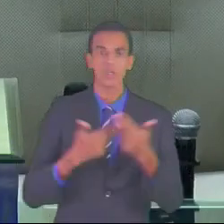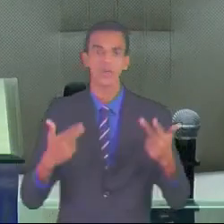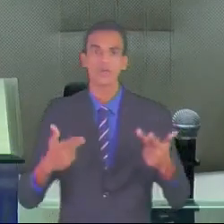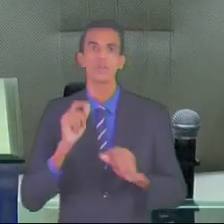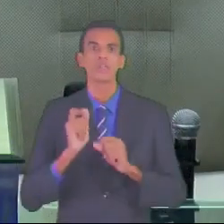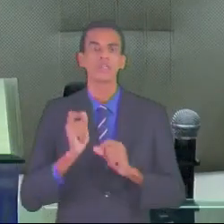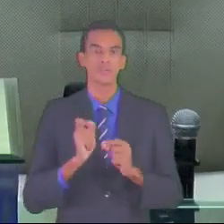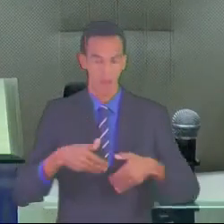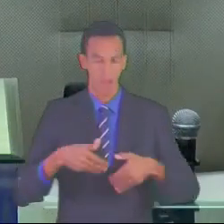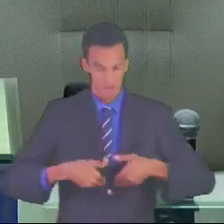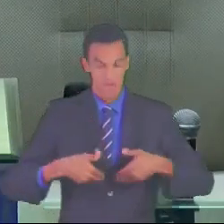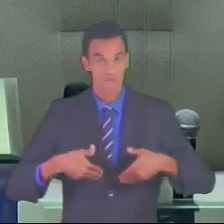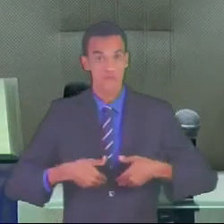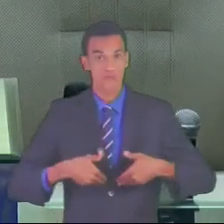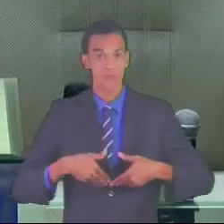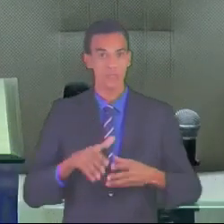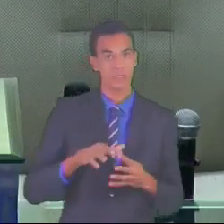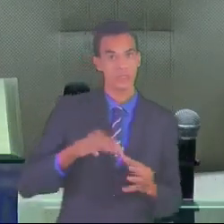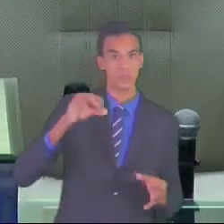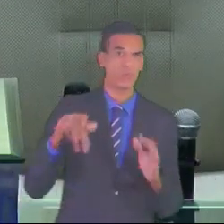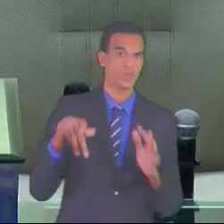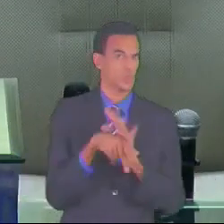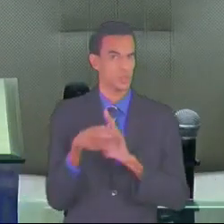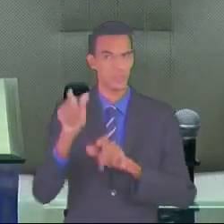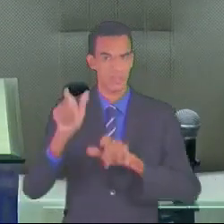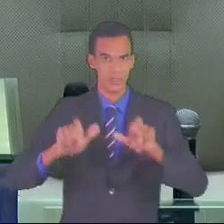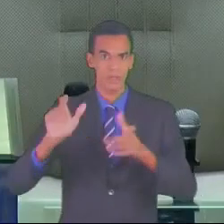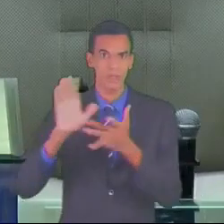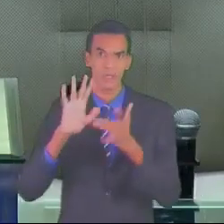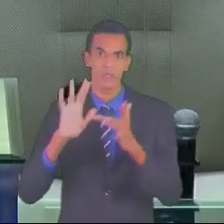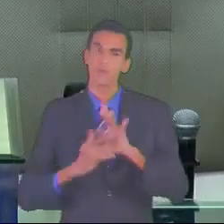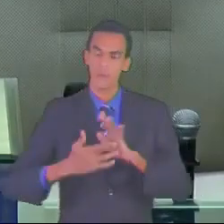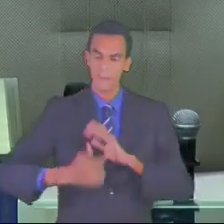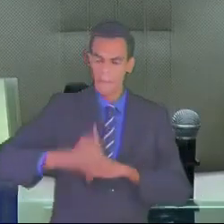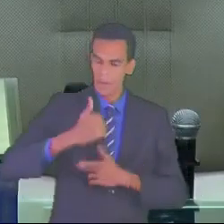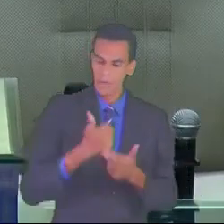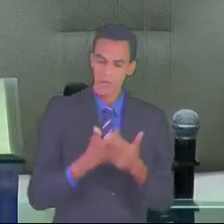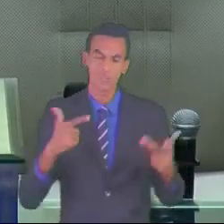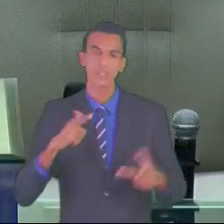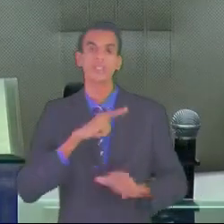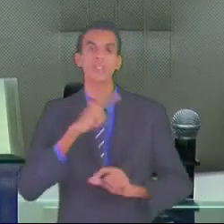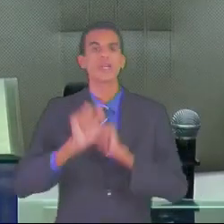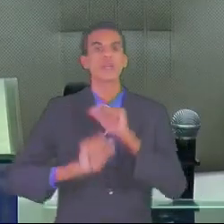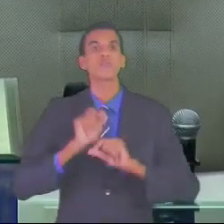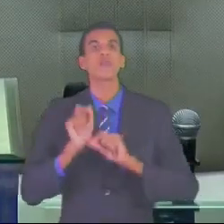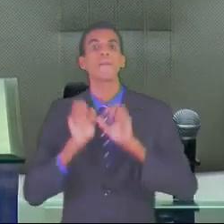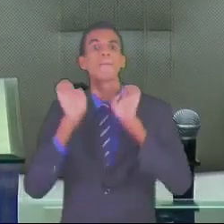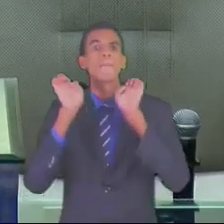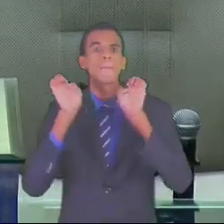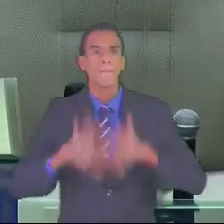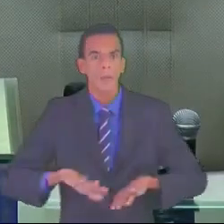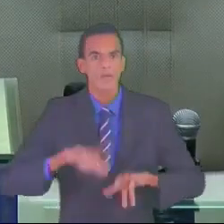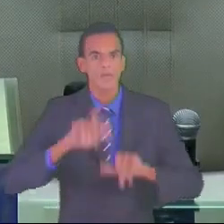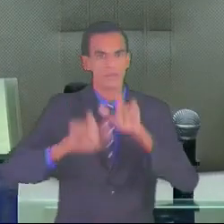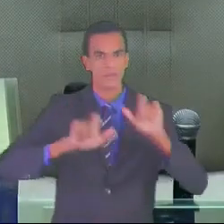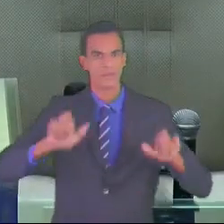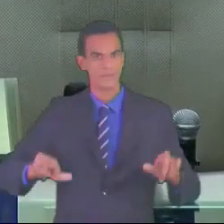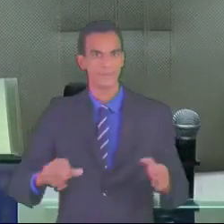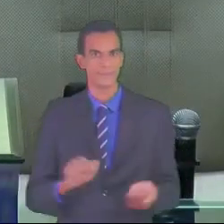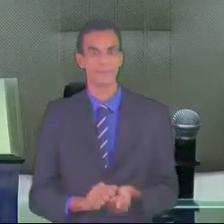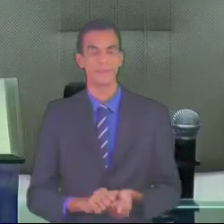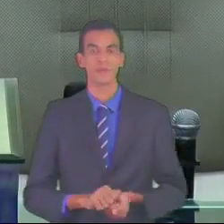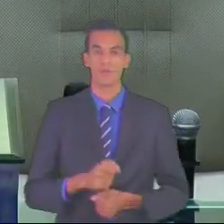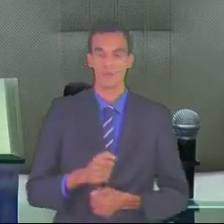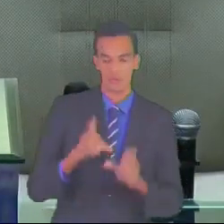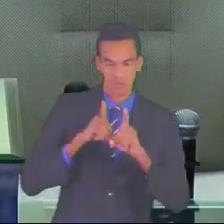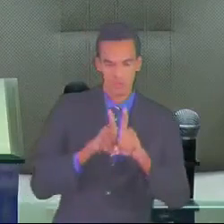saciar a fome espiritual das pessoas. Para Jesus, a primeira coisa que tem é o bem-estar do ser humano. Enquanto eles